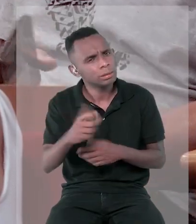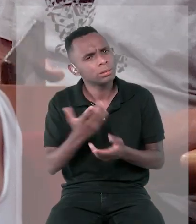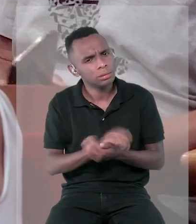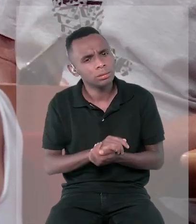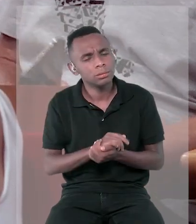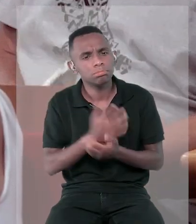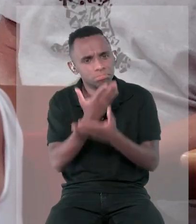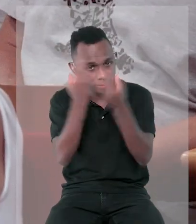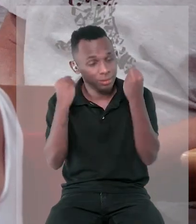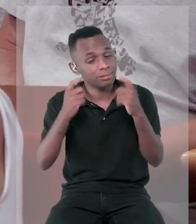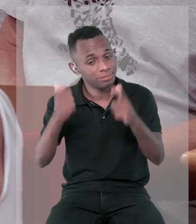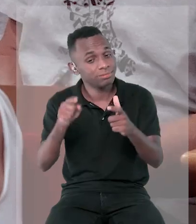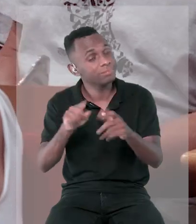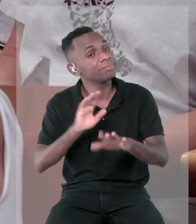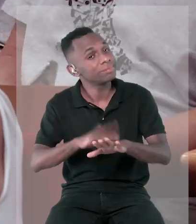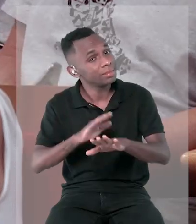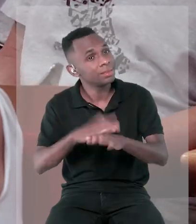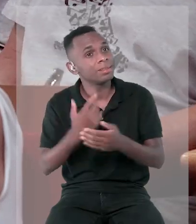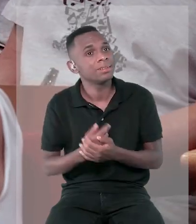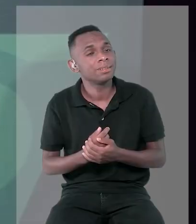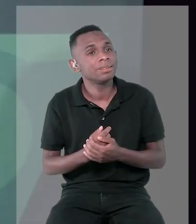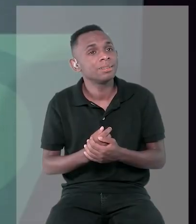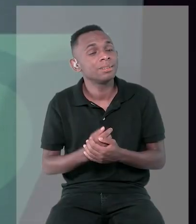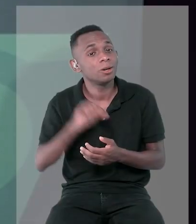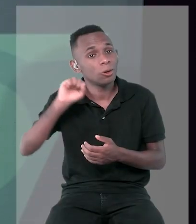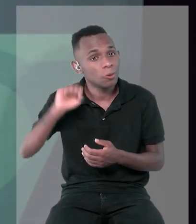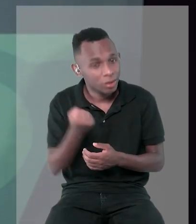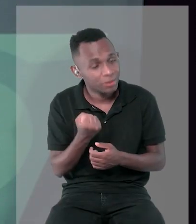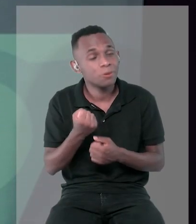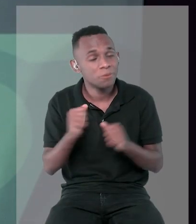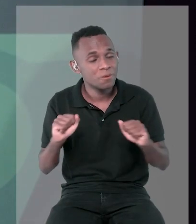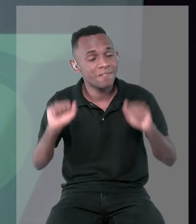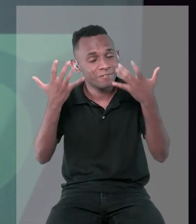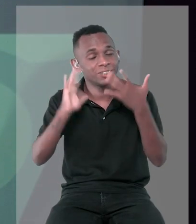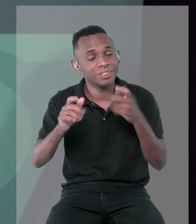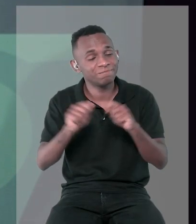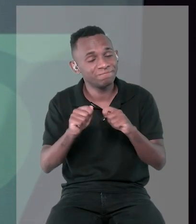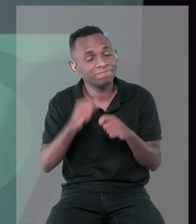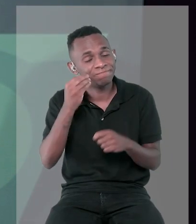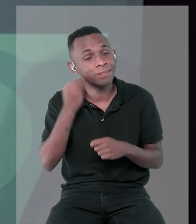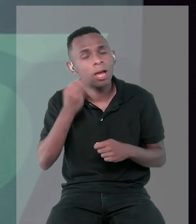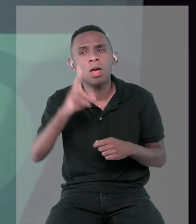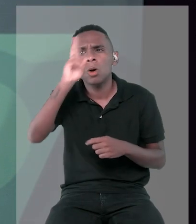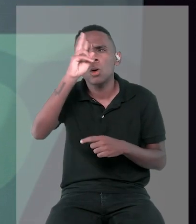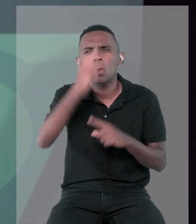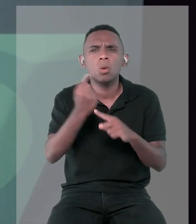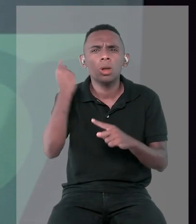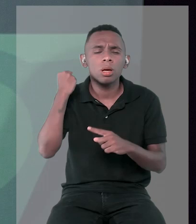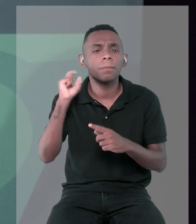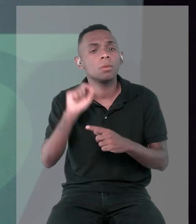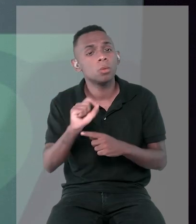da conversa. Desse aí. Então, eu me lembro... 8.000 eventos. Então, eu me lembro que